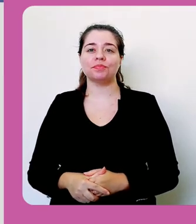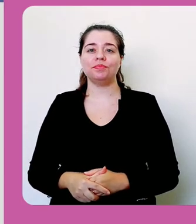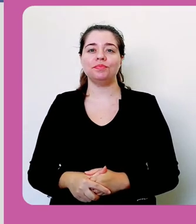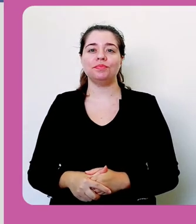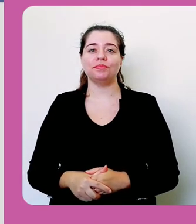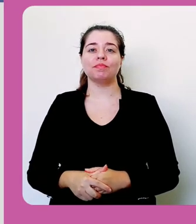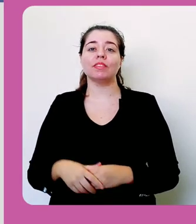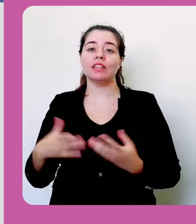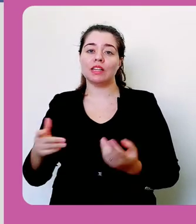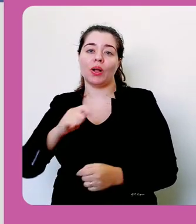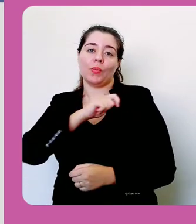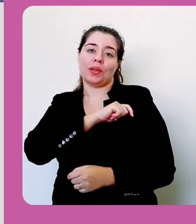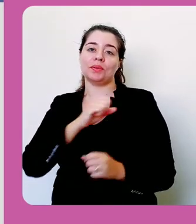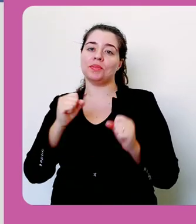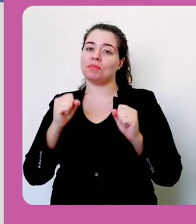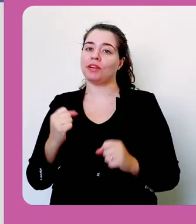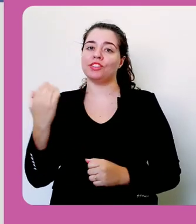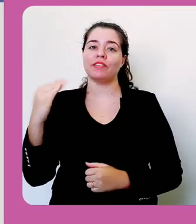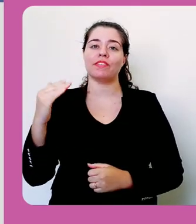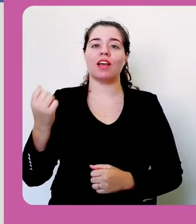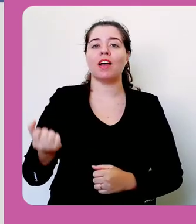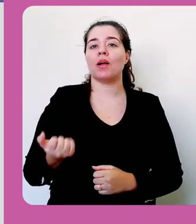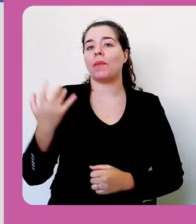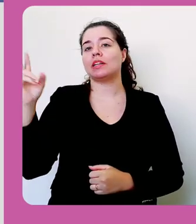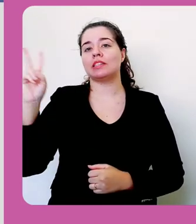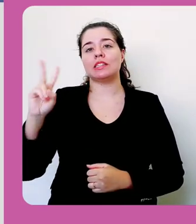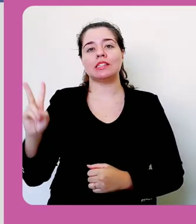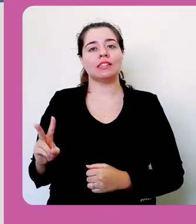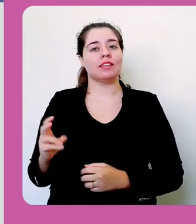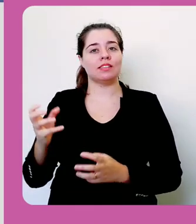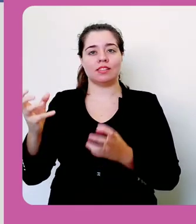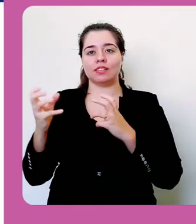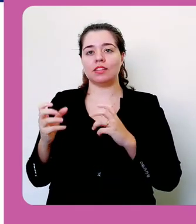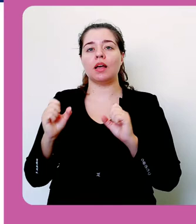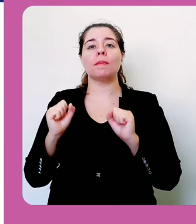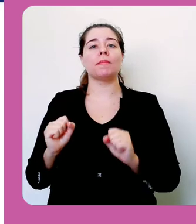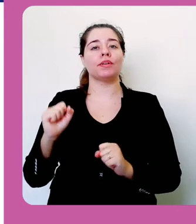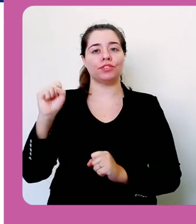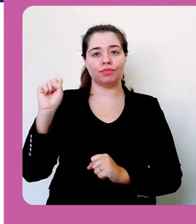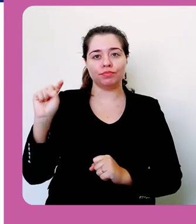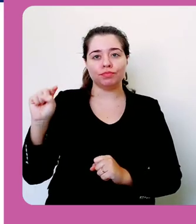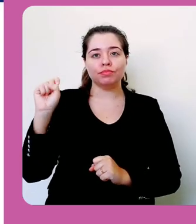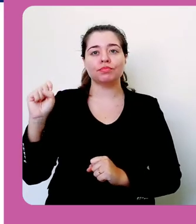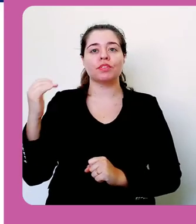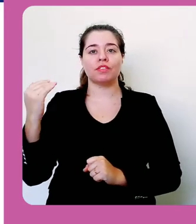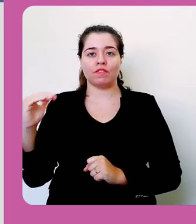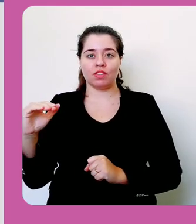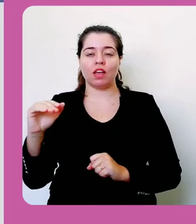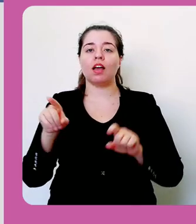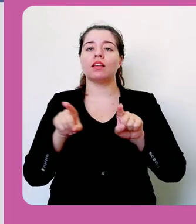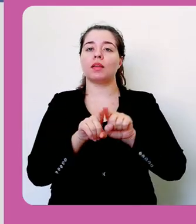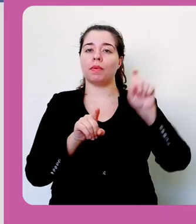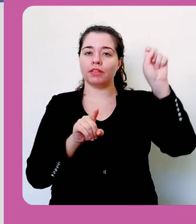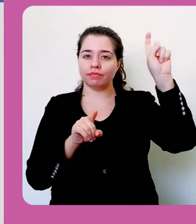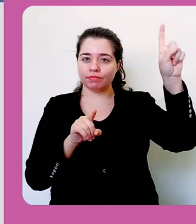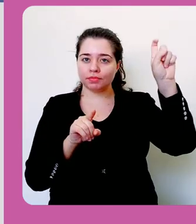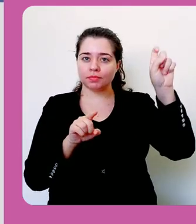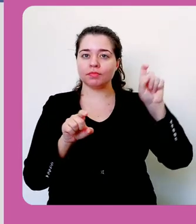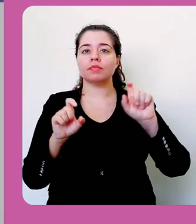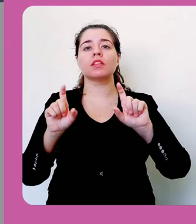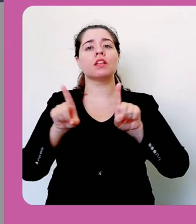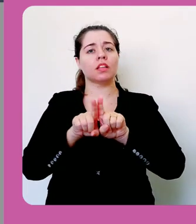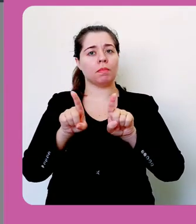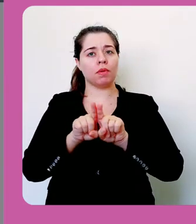opção, ele poderia excluir o arquivo, enviar um novo arquivo,